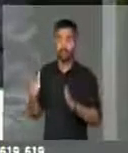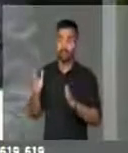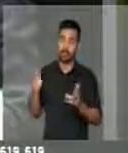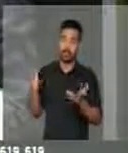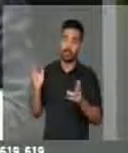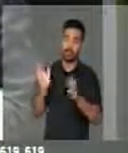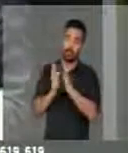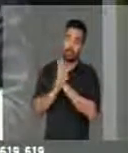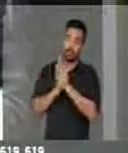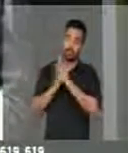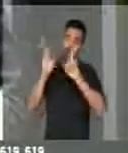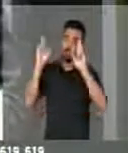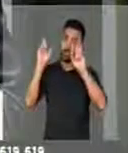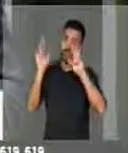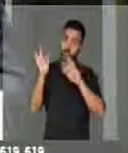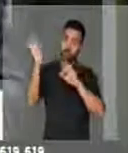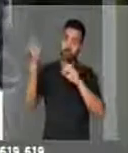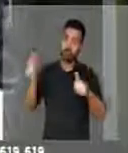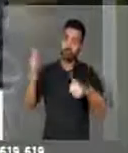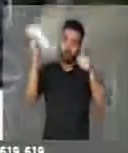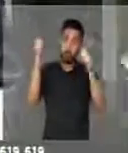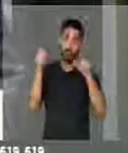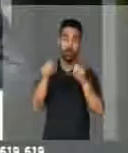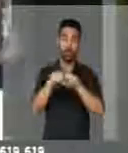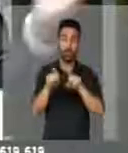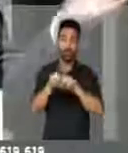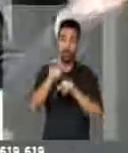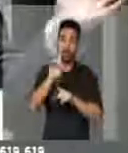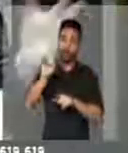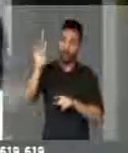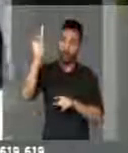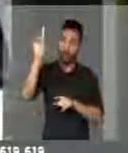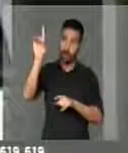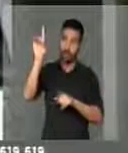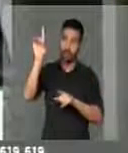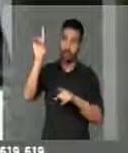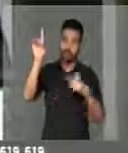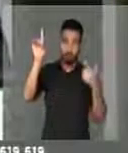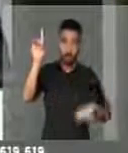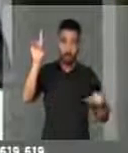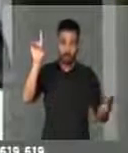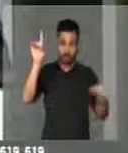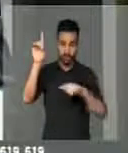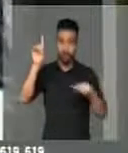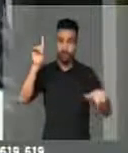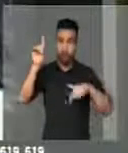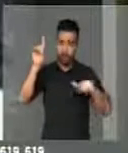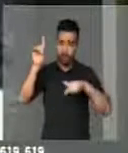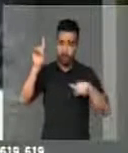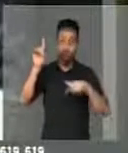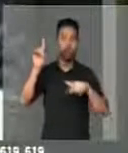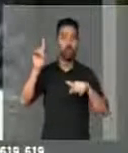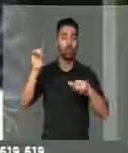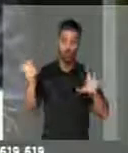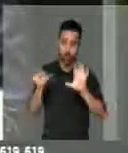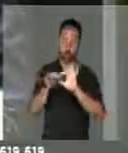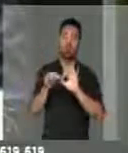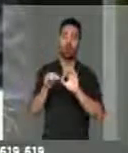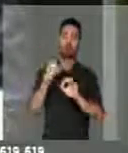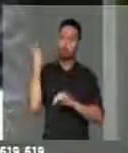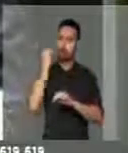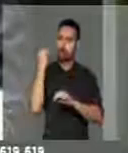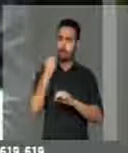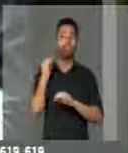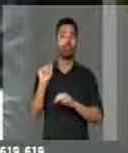melhorar, e também Deus, mais o trabalho de vocês, serão de extrema importância